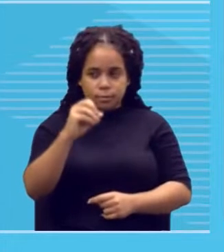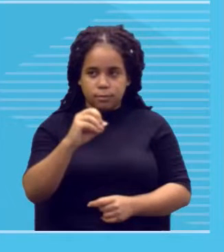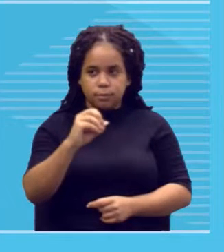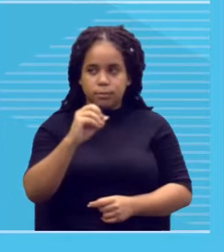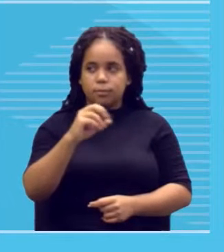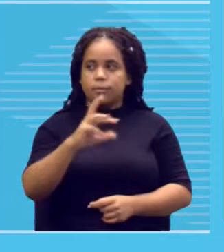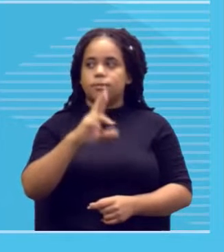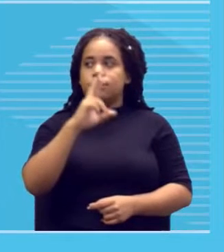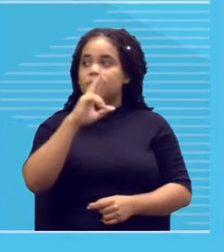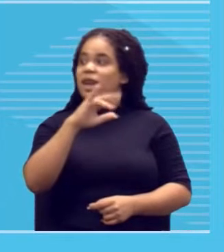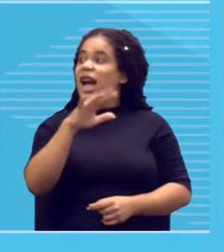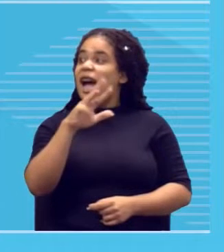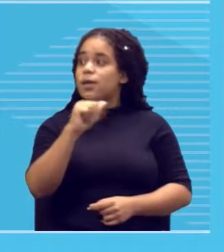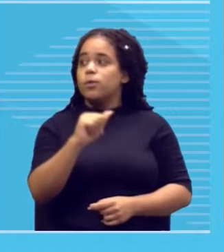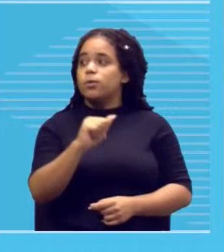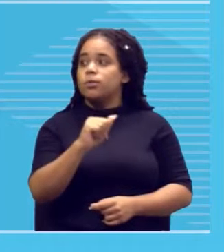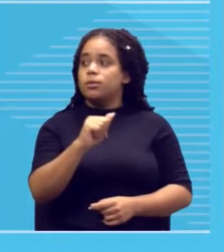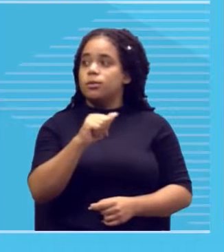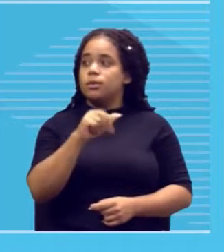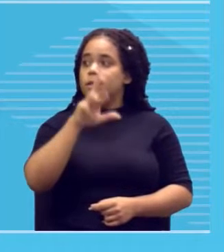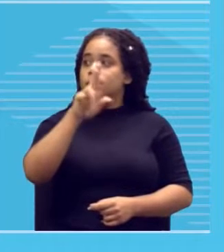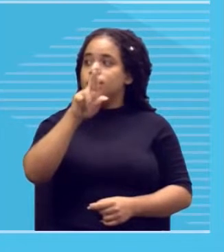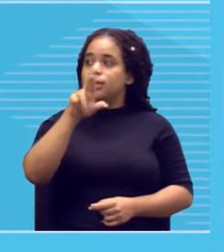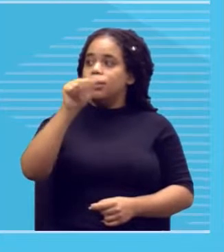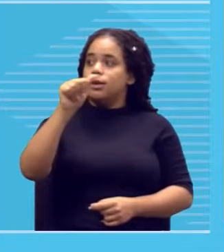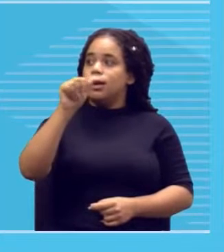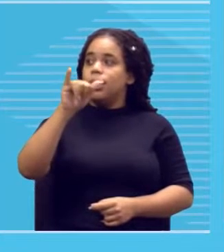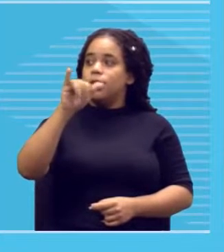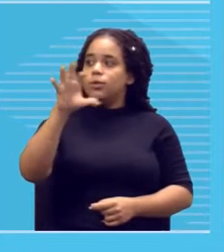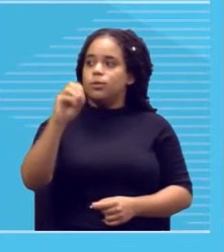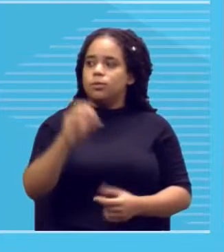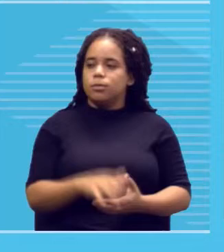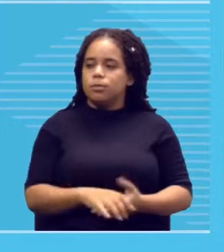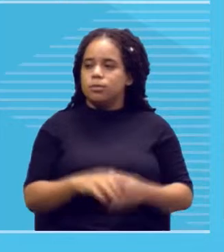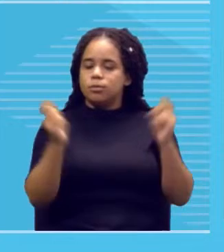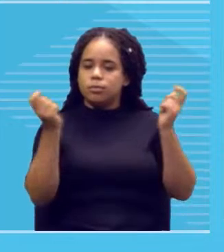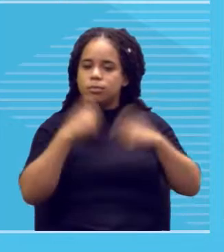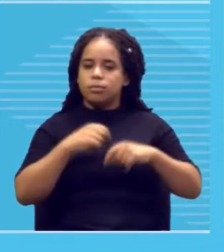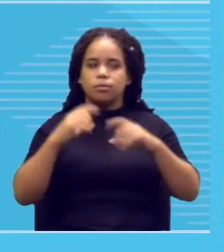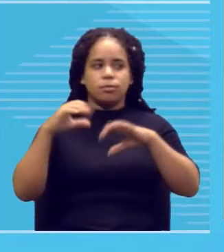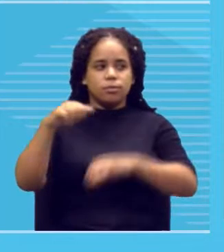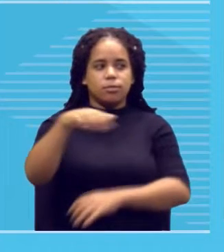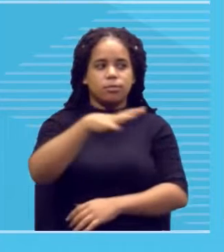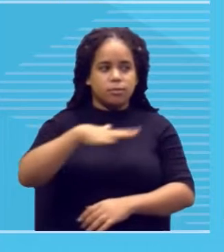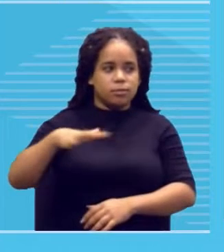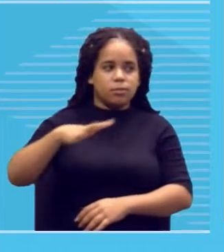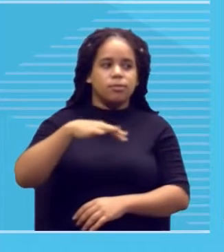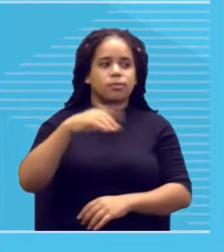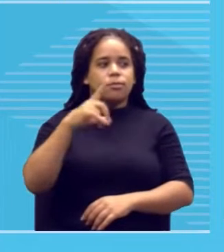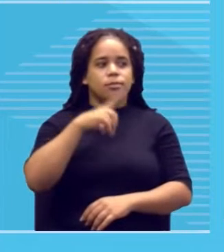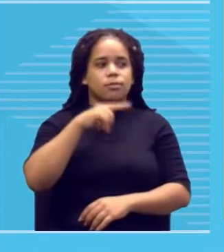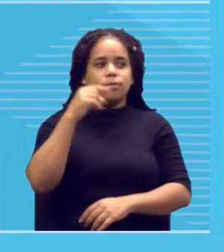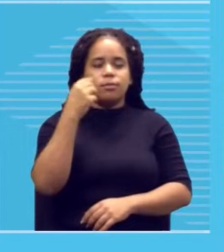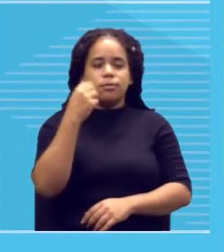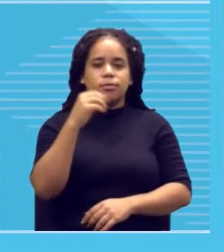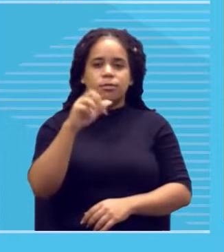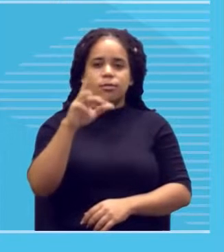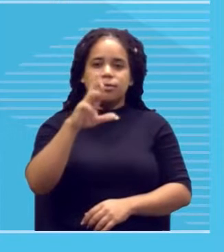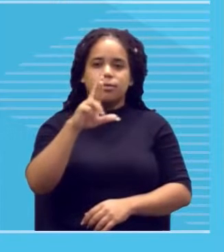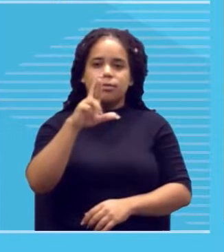raio de um círculo cuja área mede 256 pi centímetros quadrados